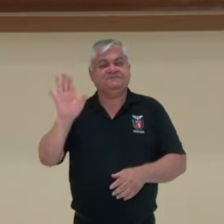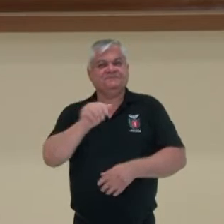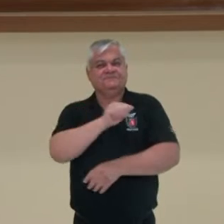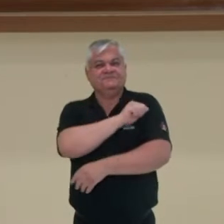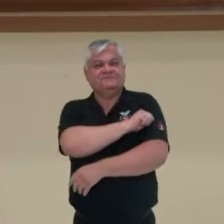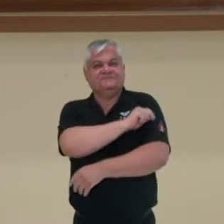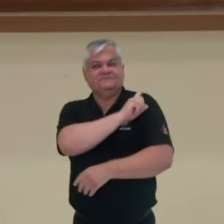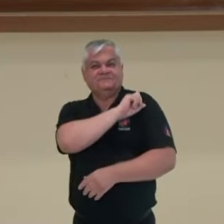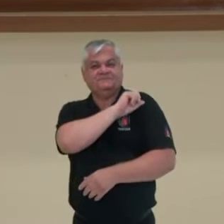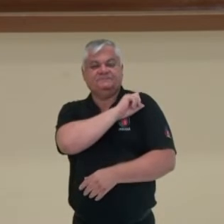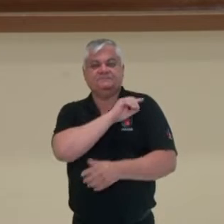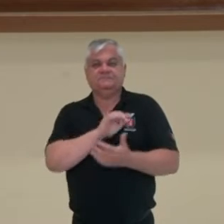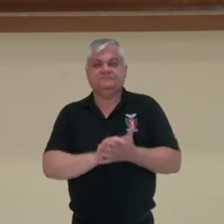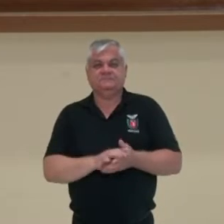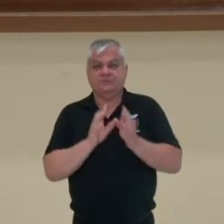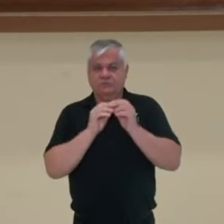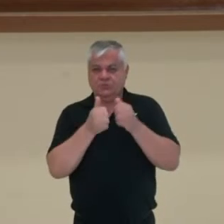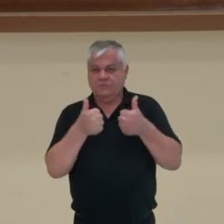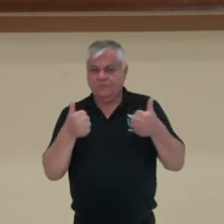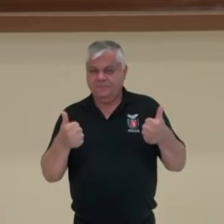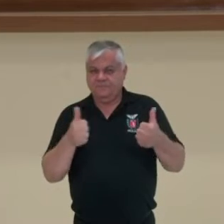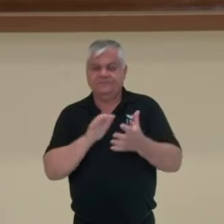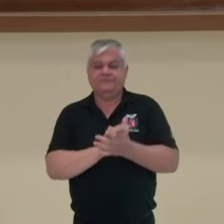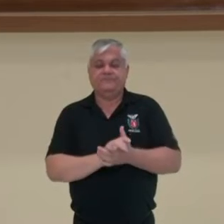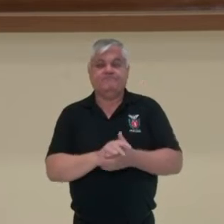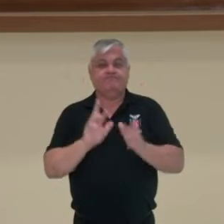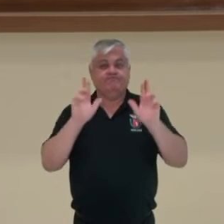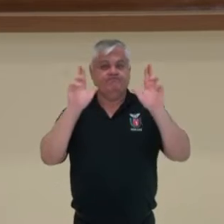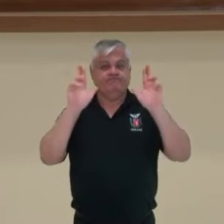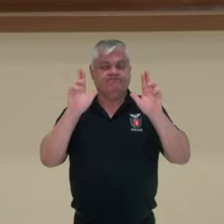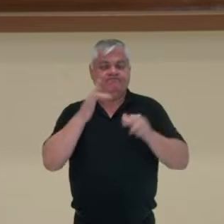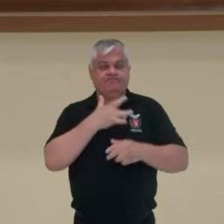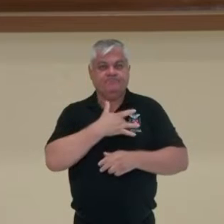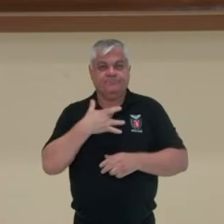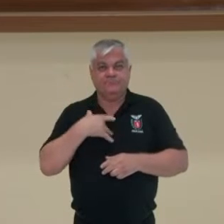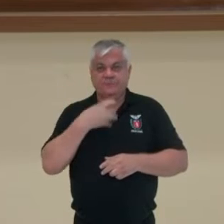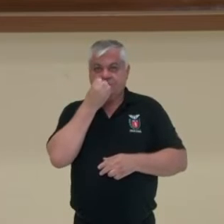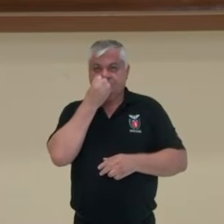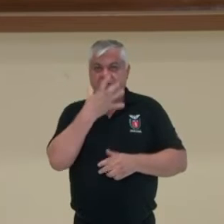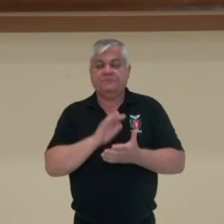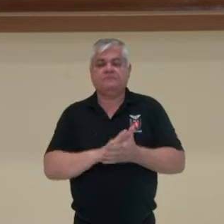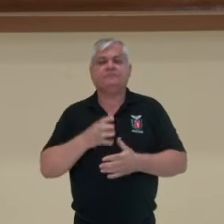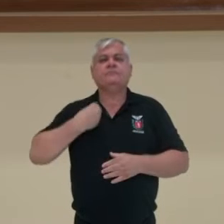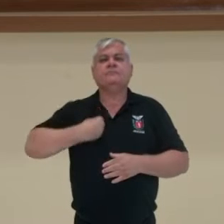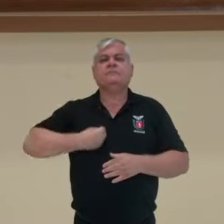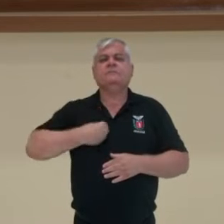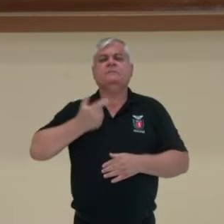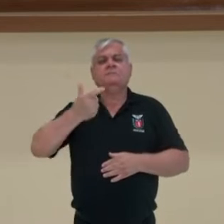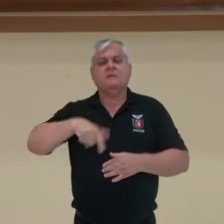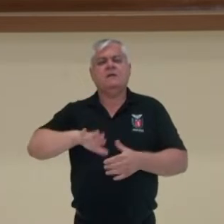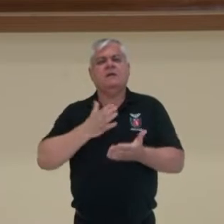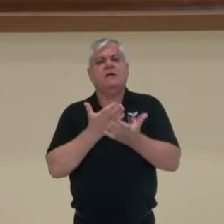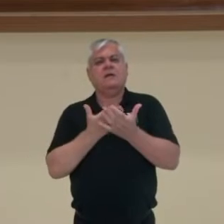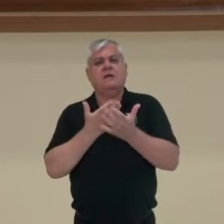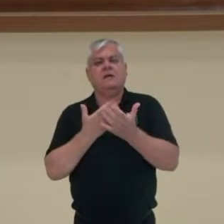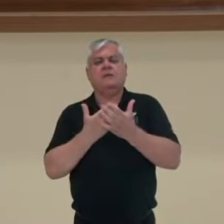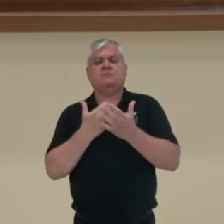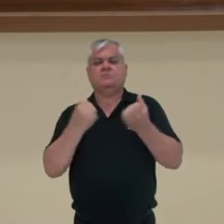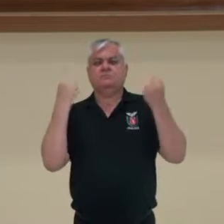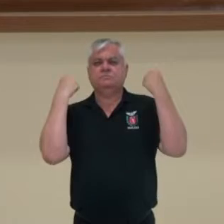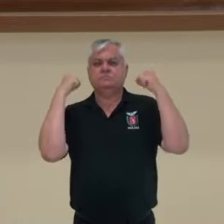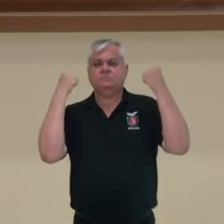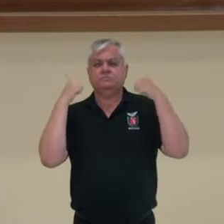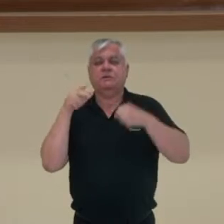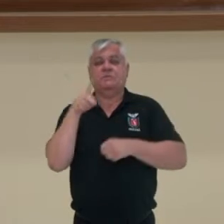estudantes da primeira série. Tudo bem com vocês? Espero que esteja tudo bem. E a gente está aqui para mais uma aula de Educação Física